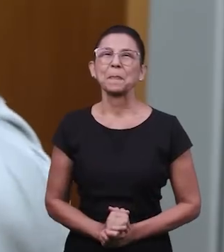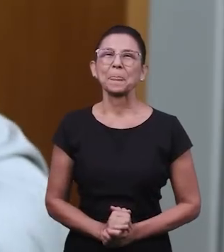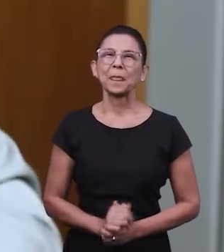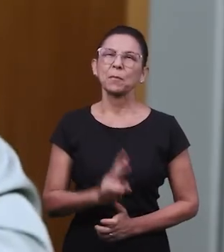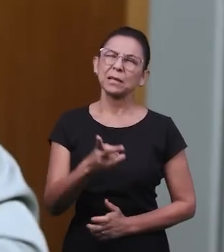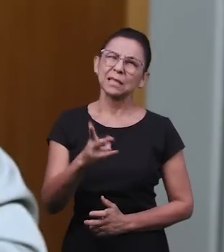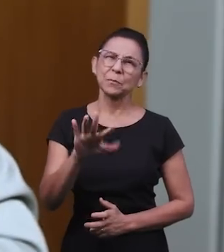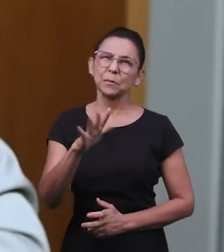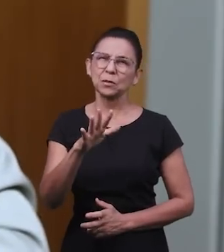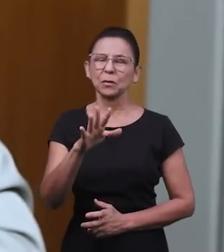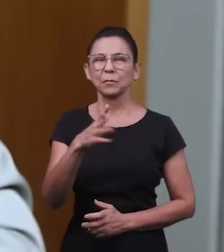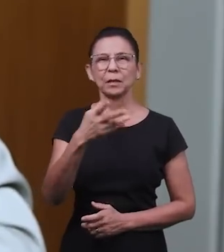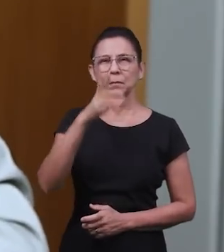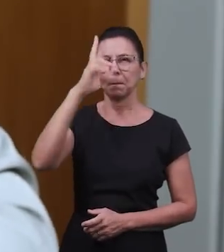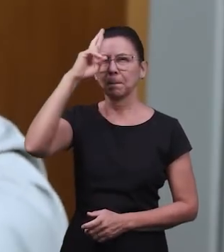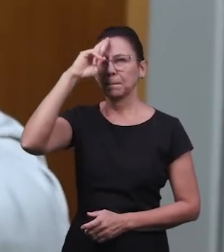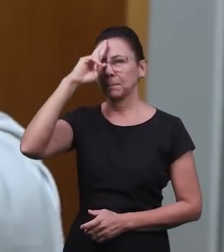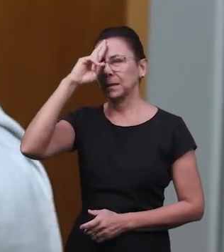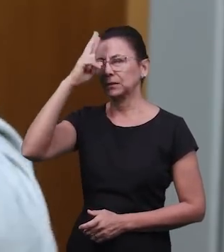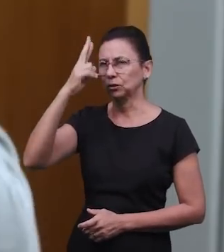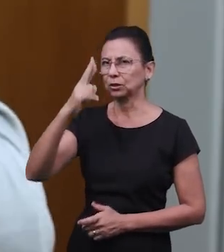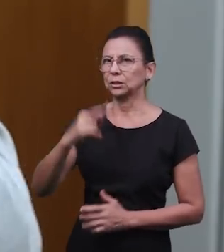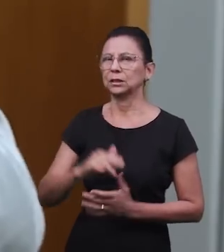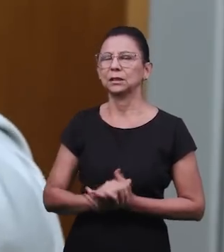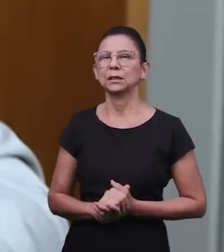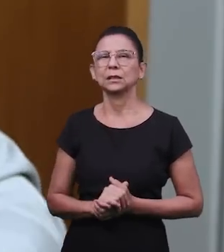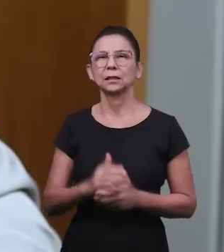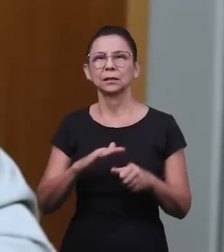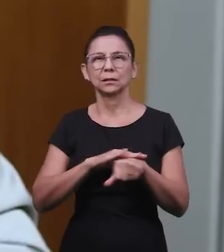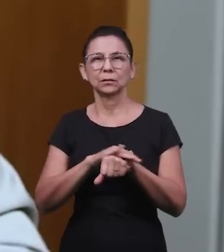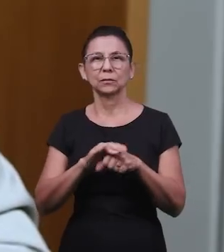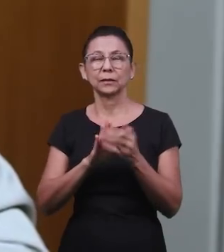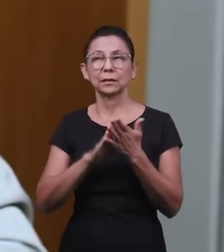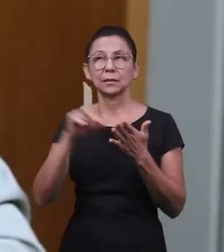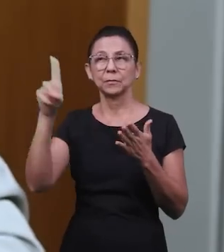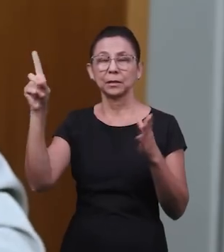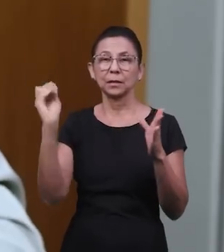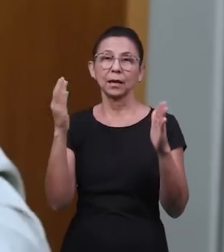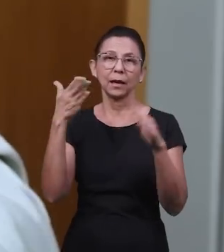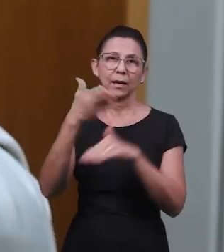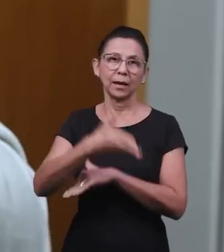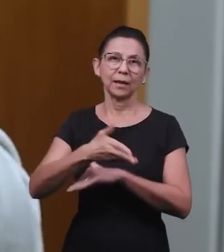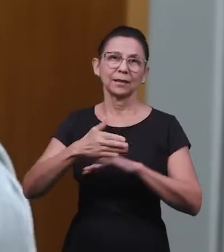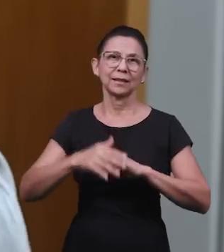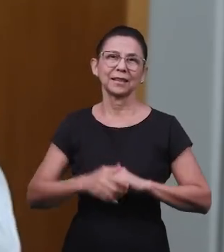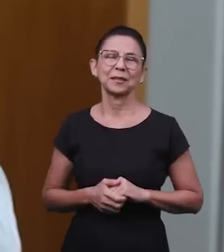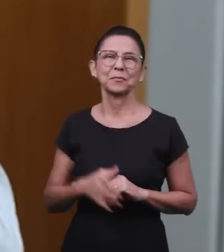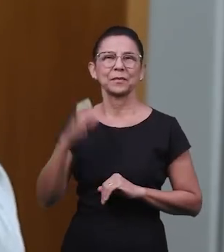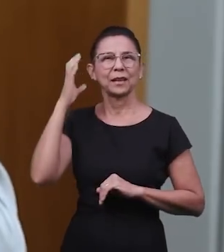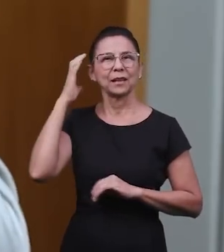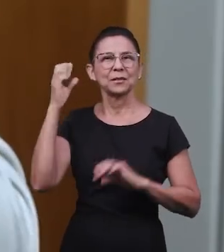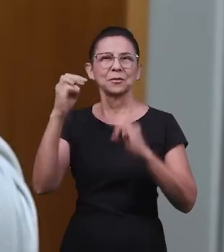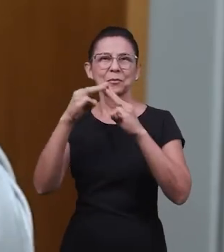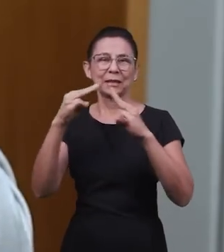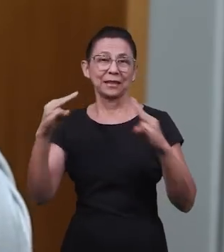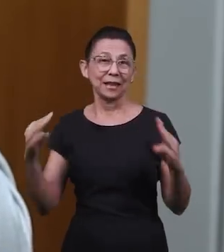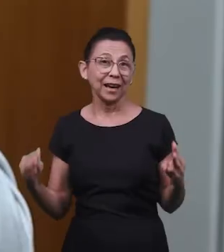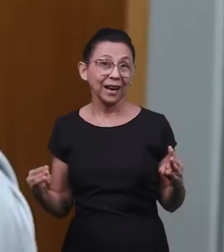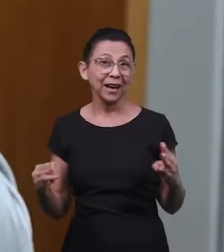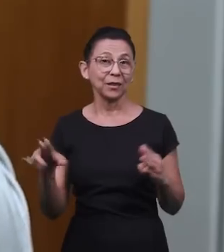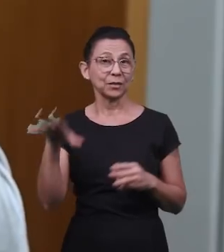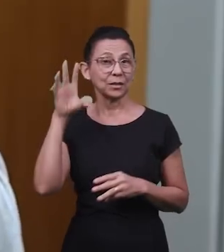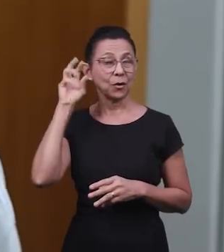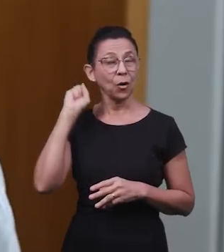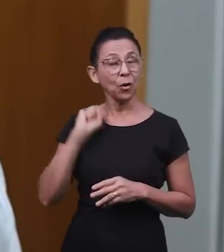sempre em torno desse horário em que o programa é colocado à disposição pela Rádio Manaim, onde você